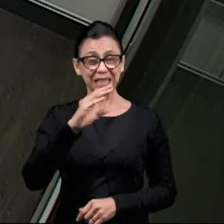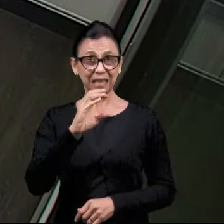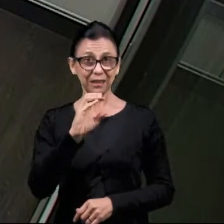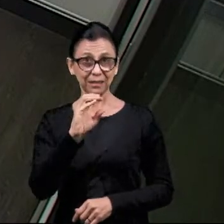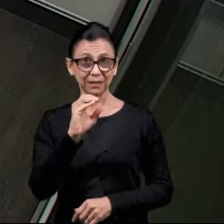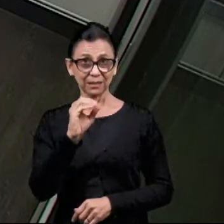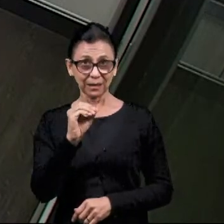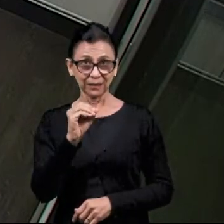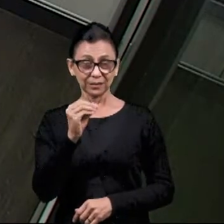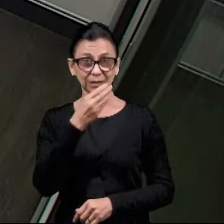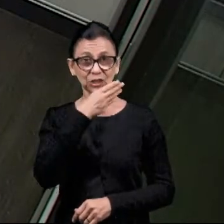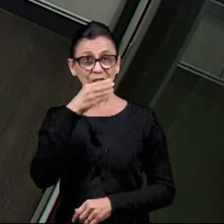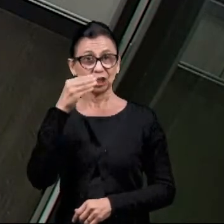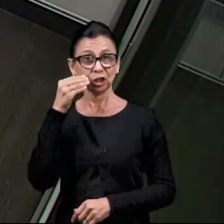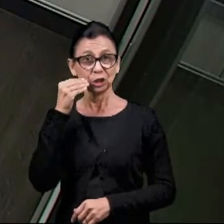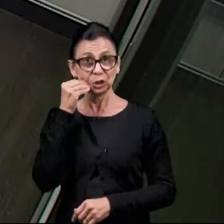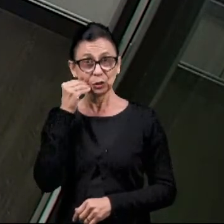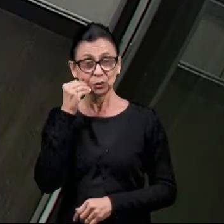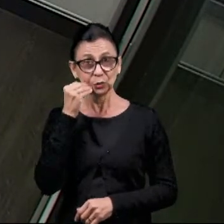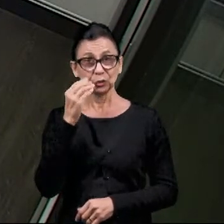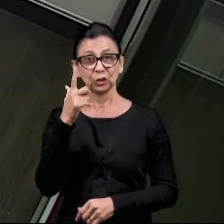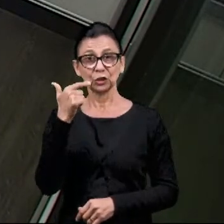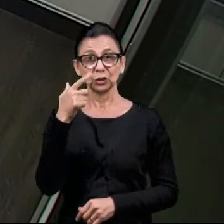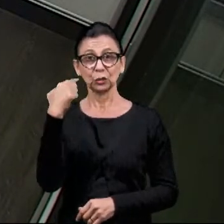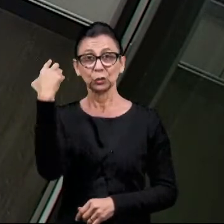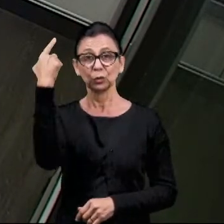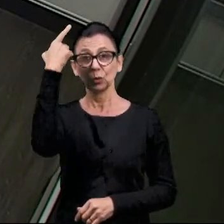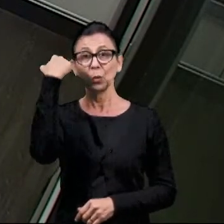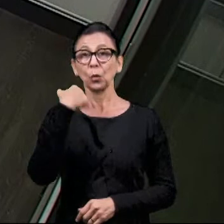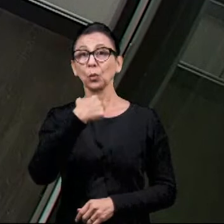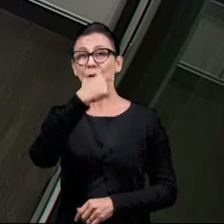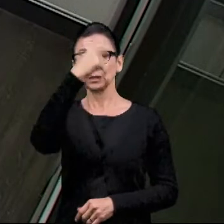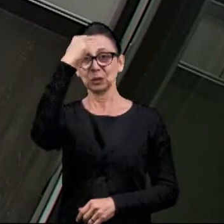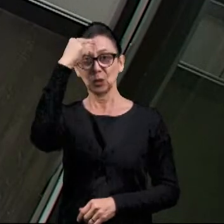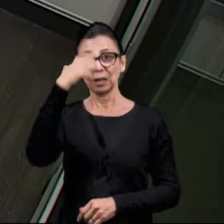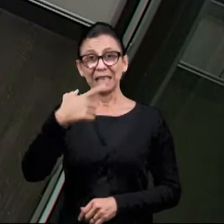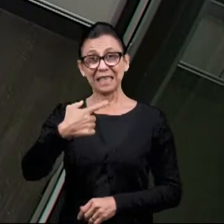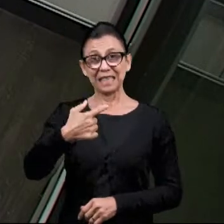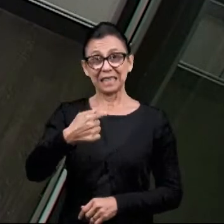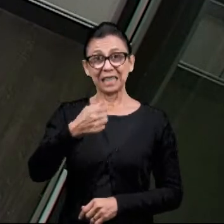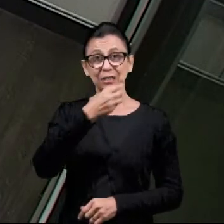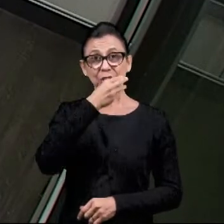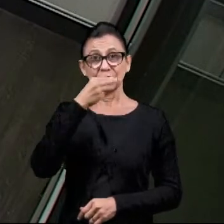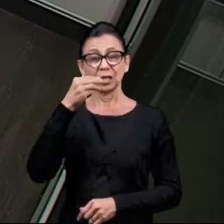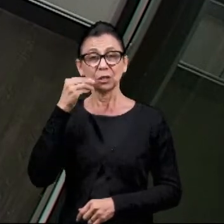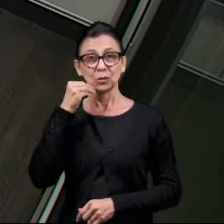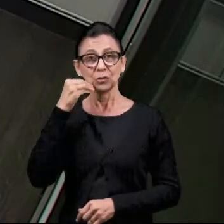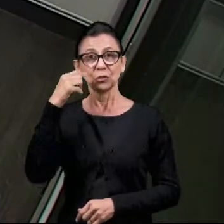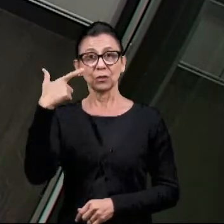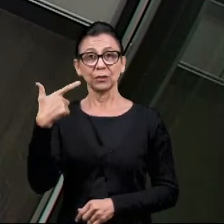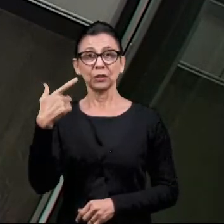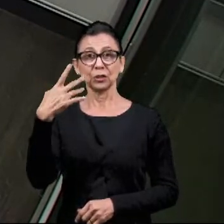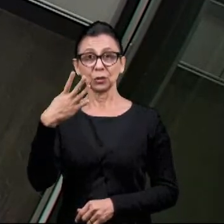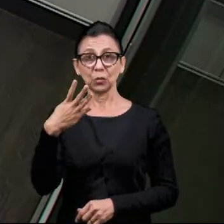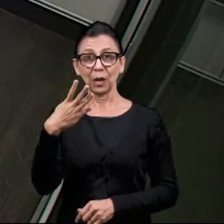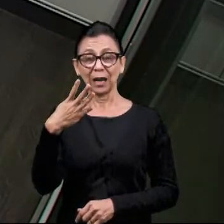12 horas e 7 de 24 horas. Quando terminou, eu fui falar com o senhor falou: eu não te pedi nenhum